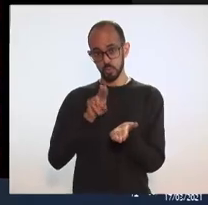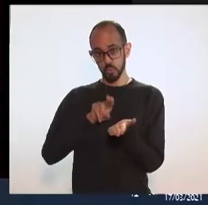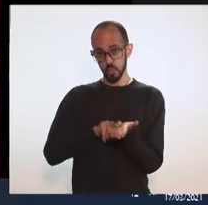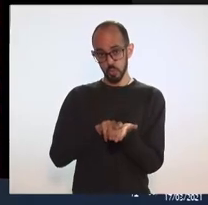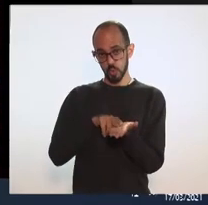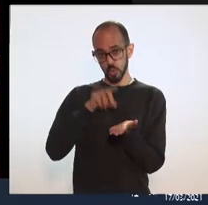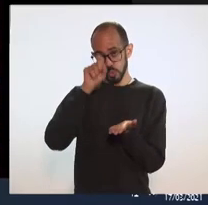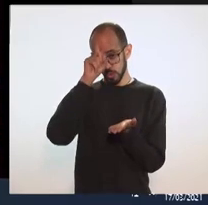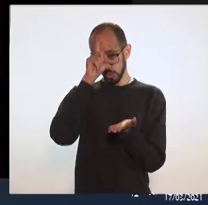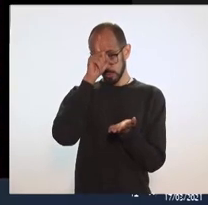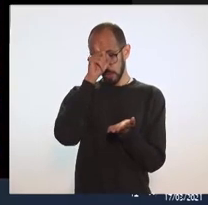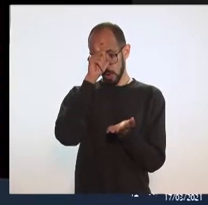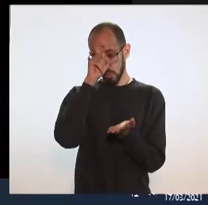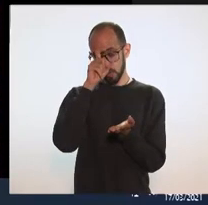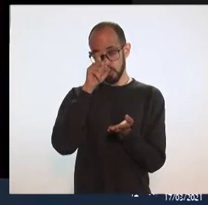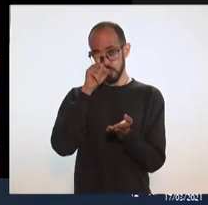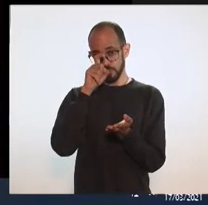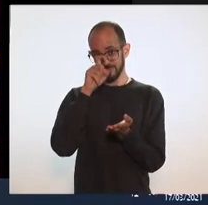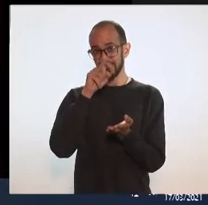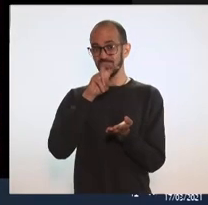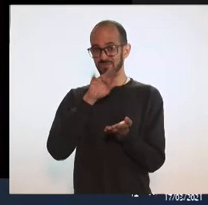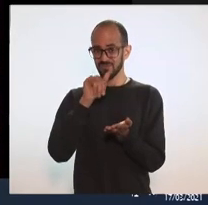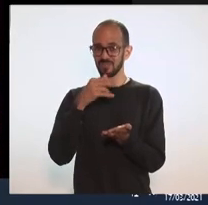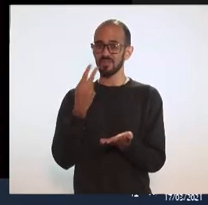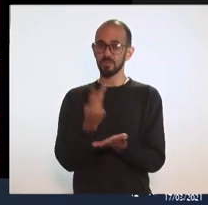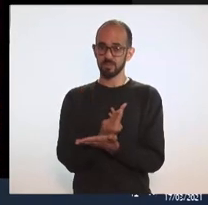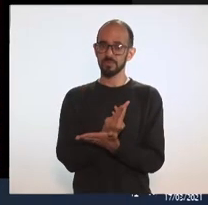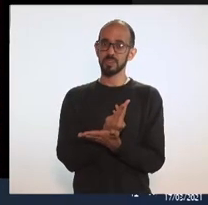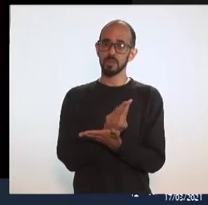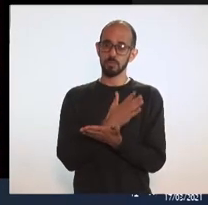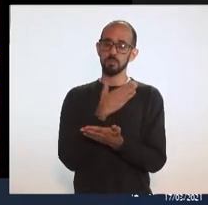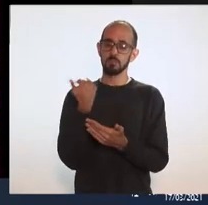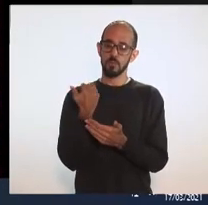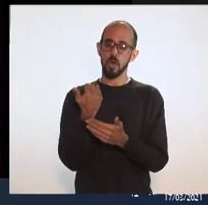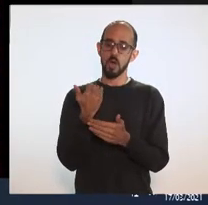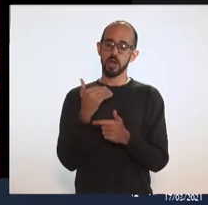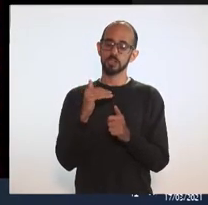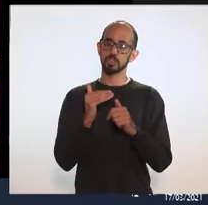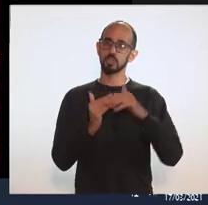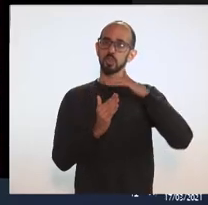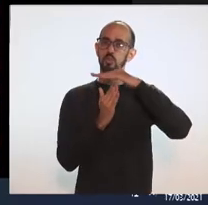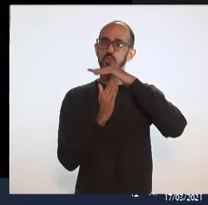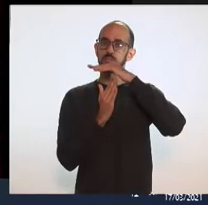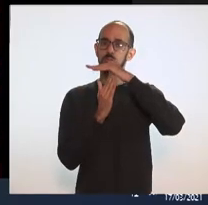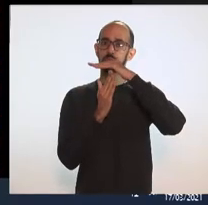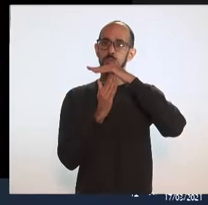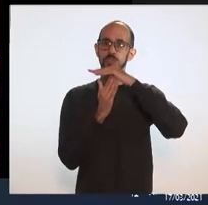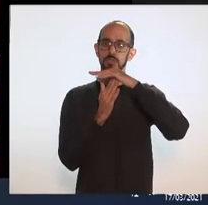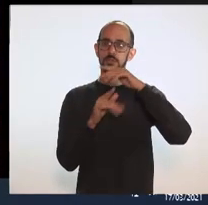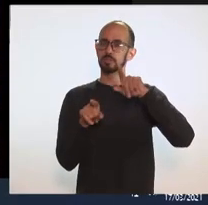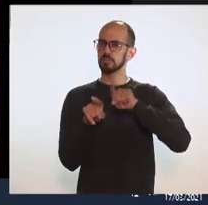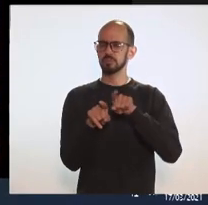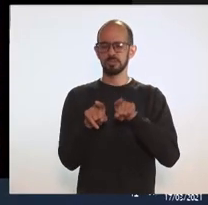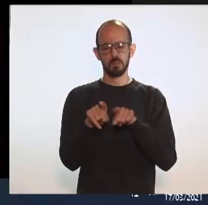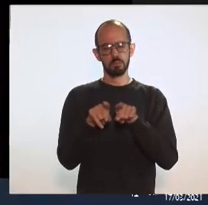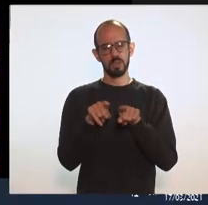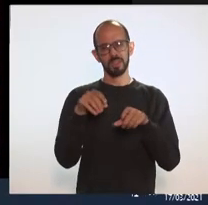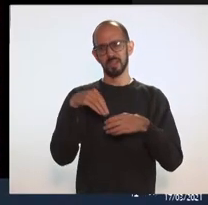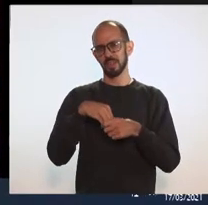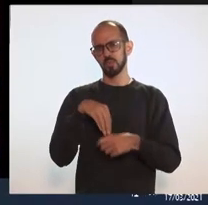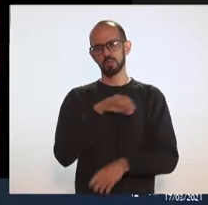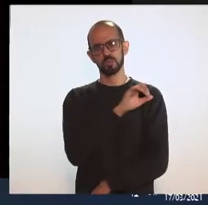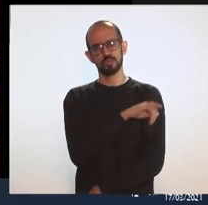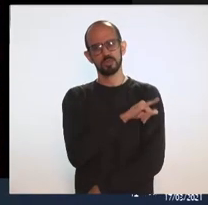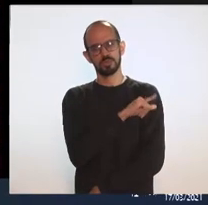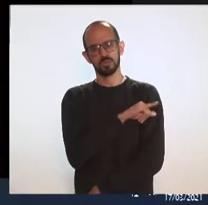esperemos que nas próximas semanas as mortes cheguem ao patamar mais alto no nosso estado